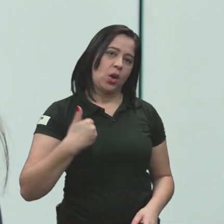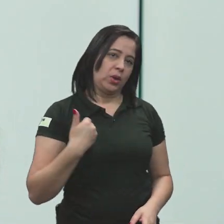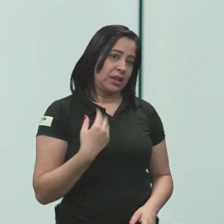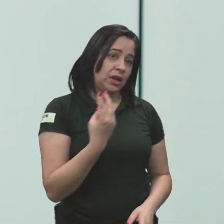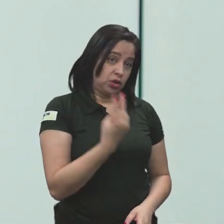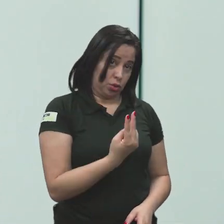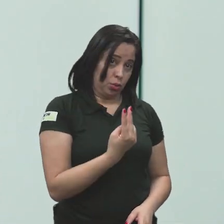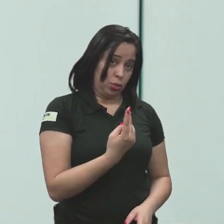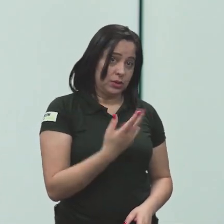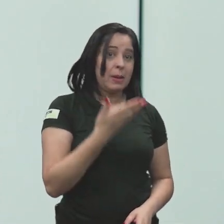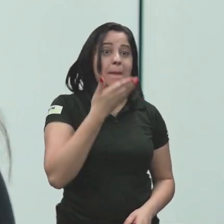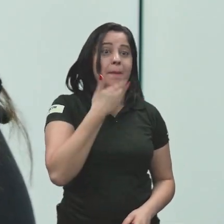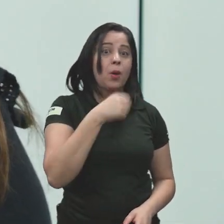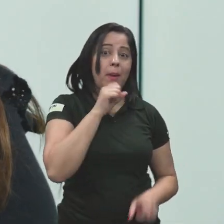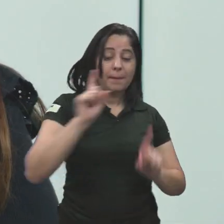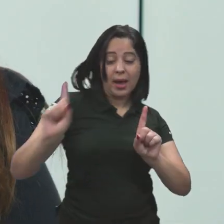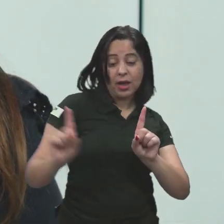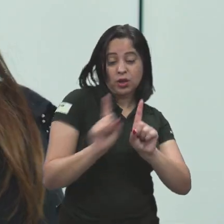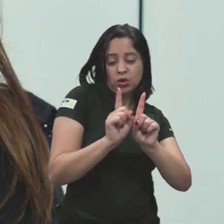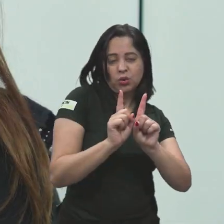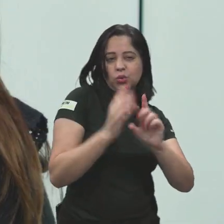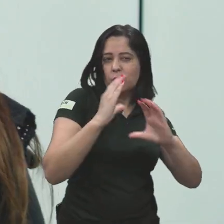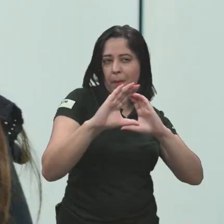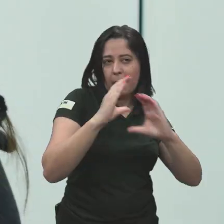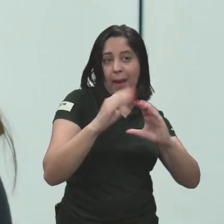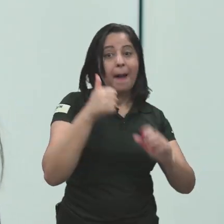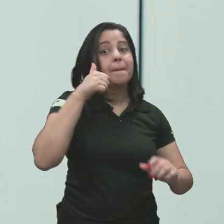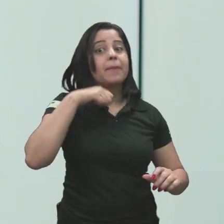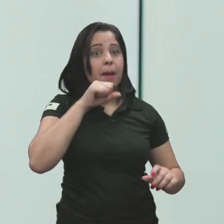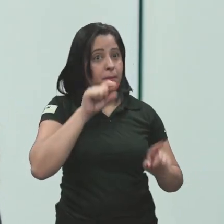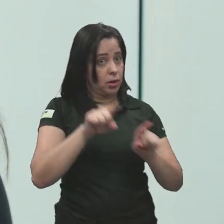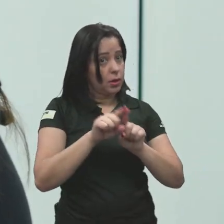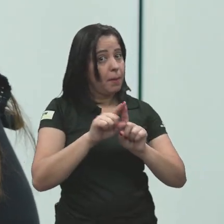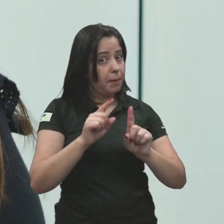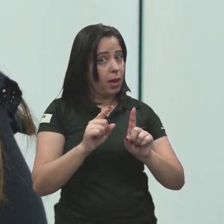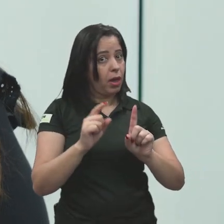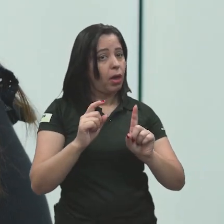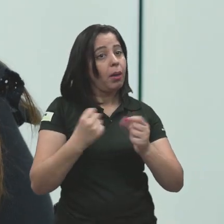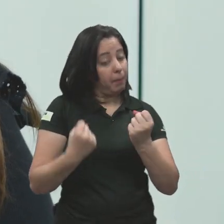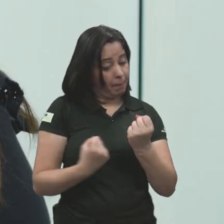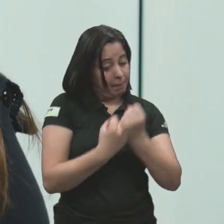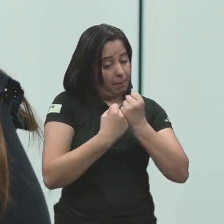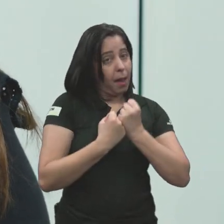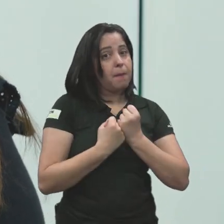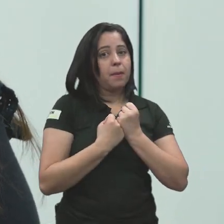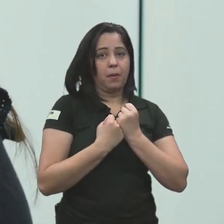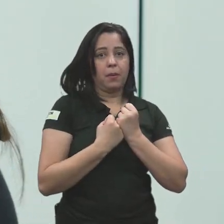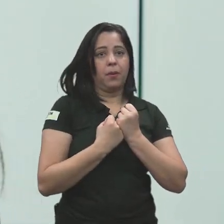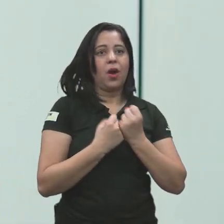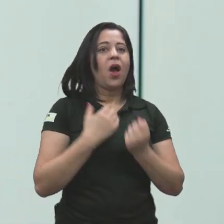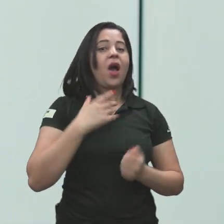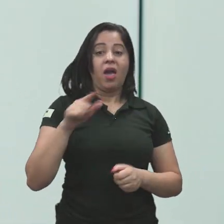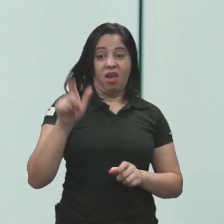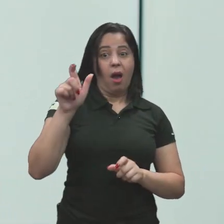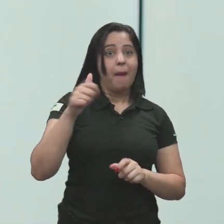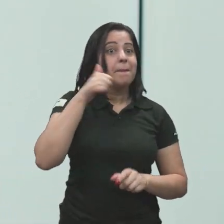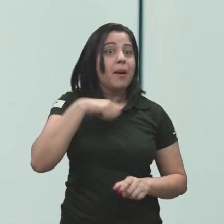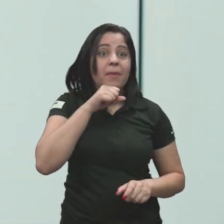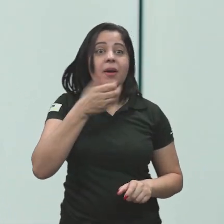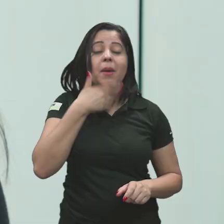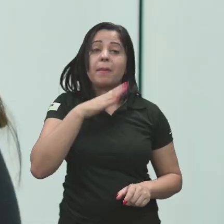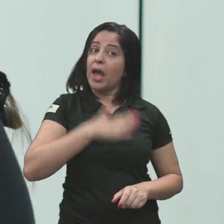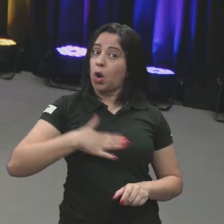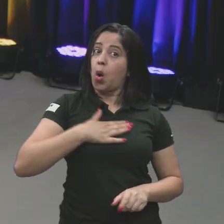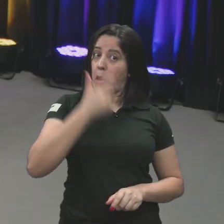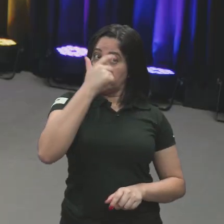ele. E aí ele me ajudou muito, a minha mãe também. E eles me apoiam muito, eles gostam que eu dance, cante e